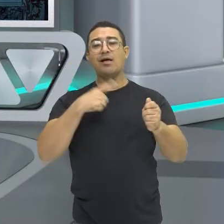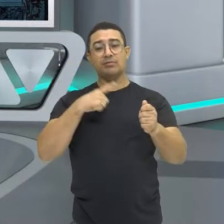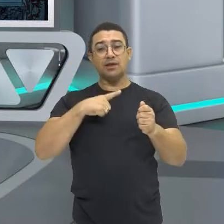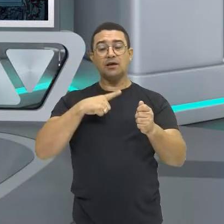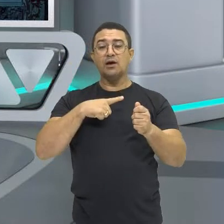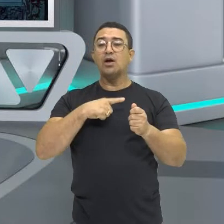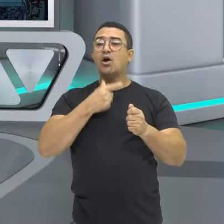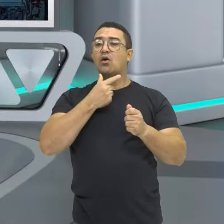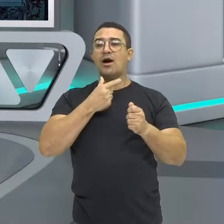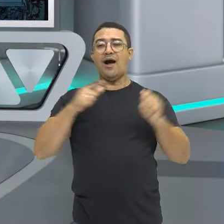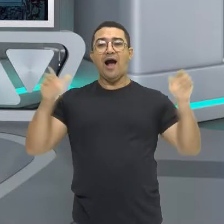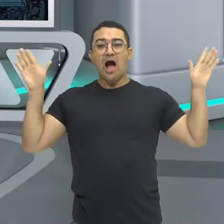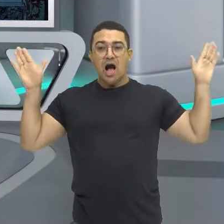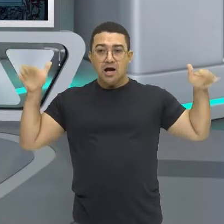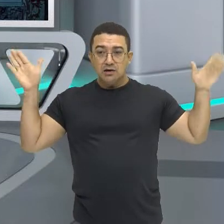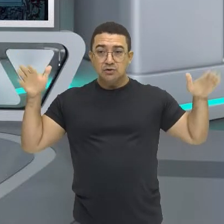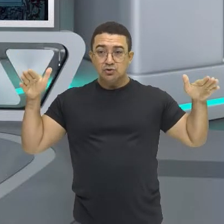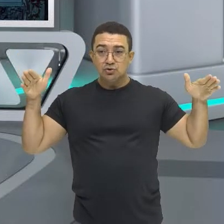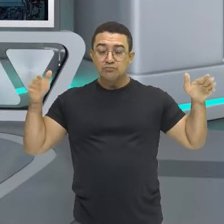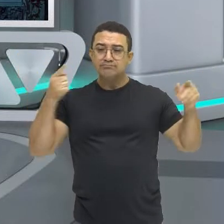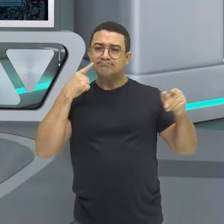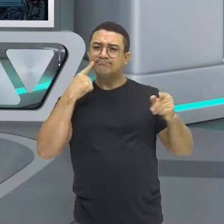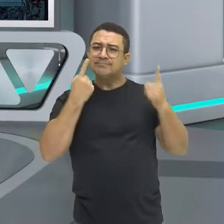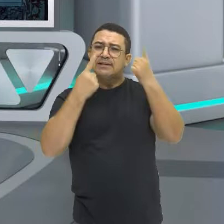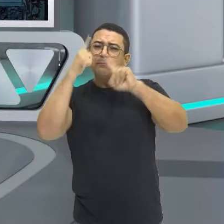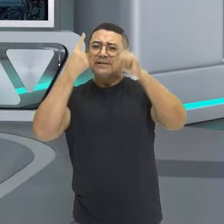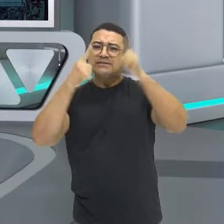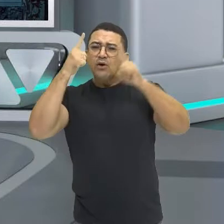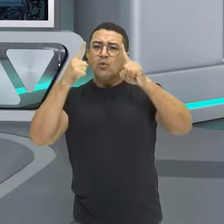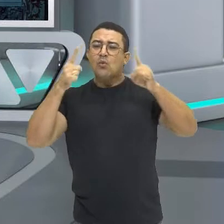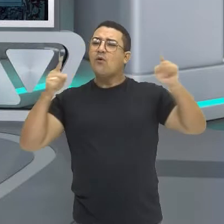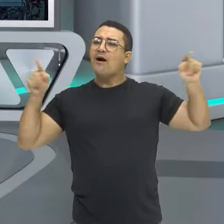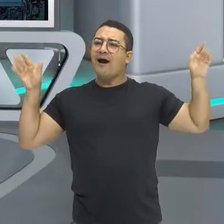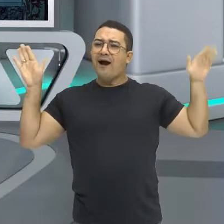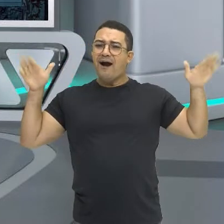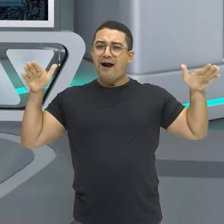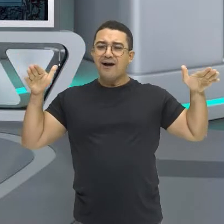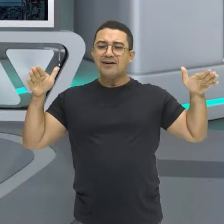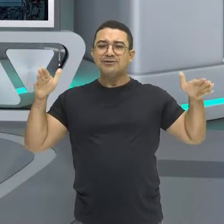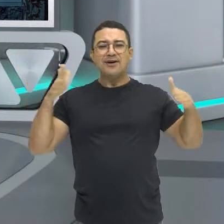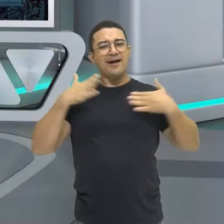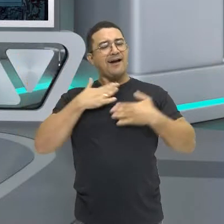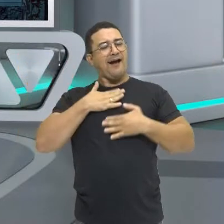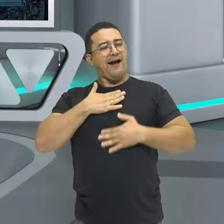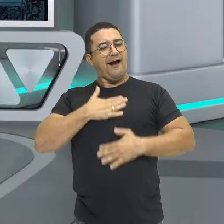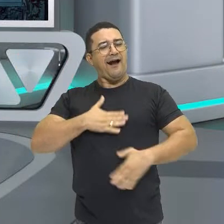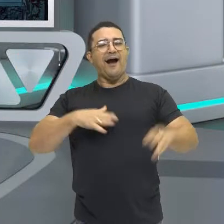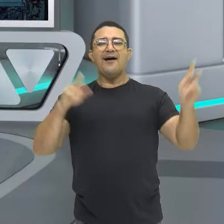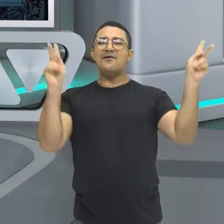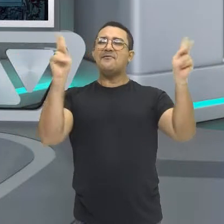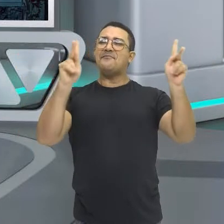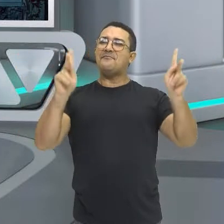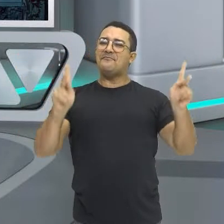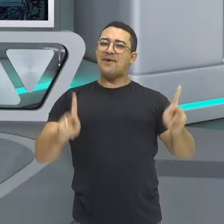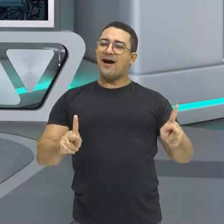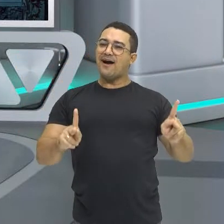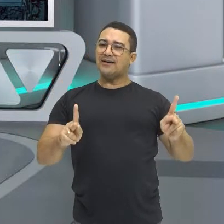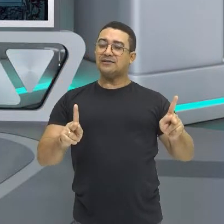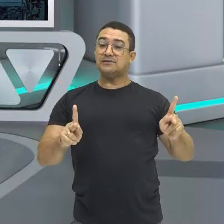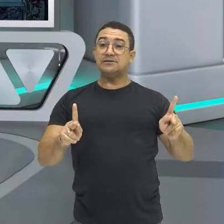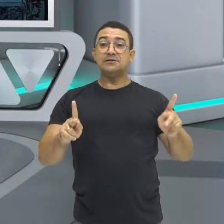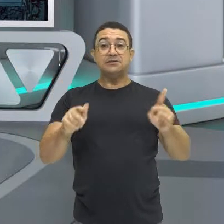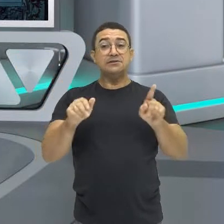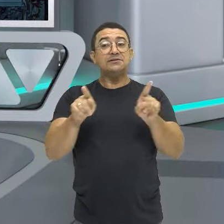anjo. Ao mesmo tempo que o semblante do anjo é algo sublime, celestial, o semblante de